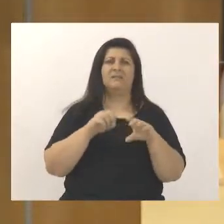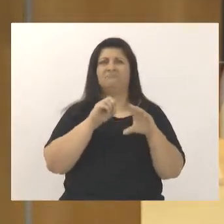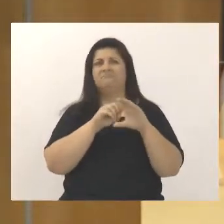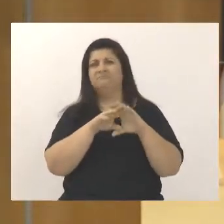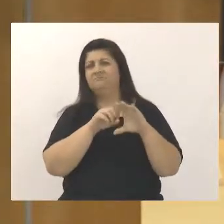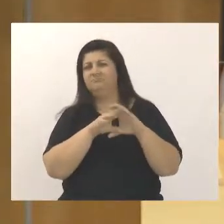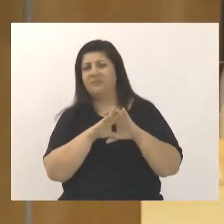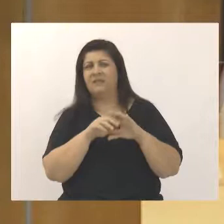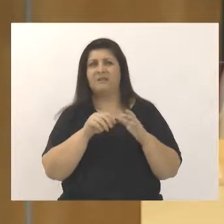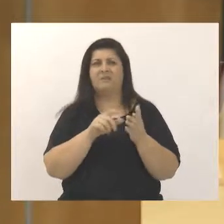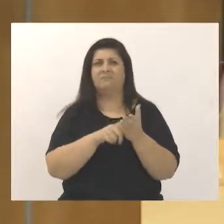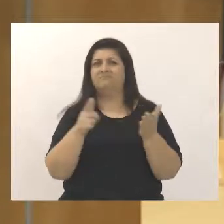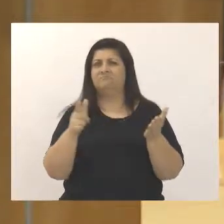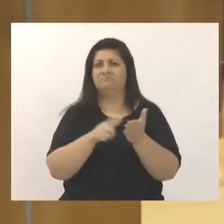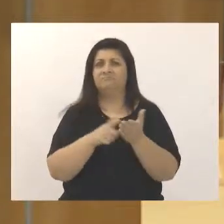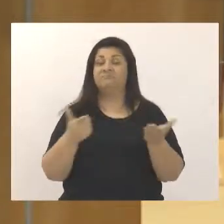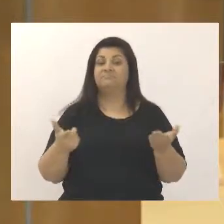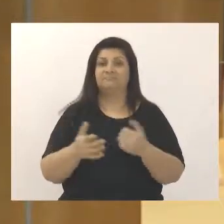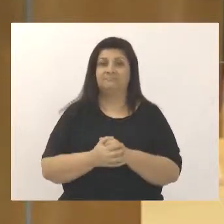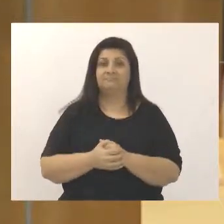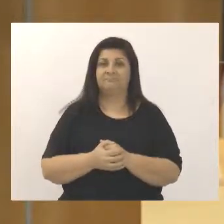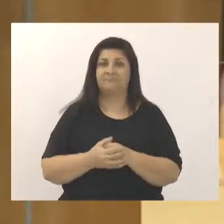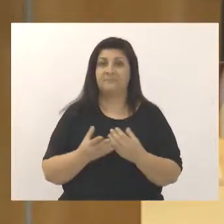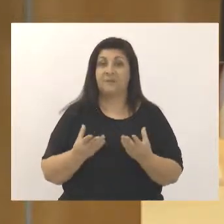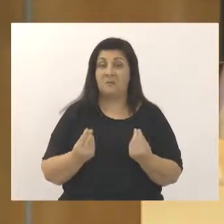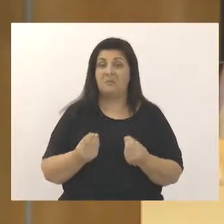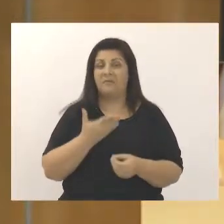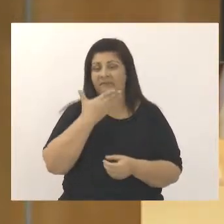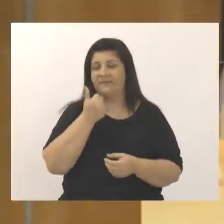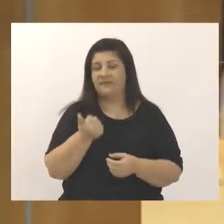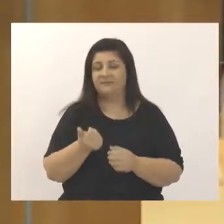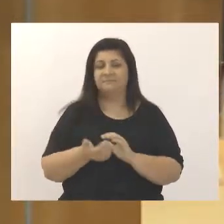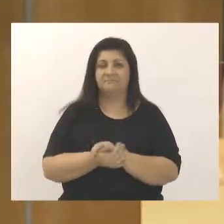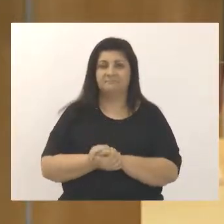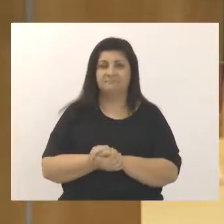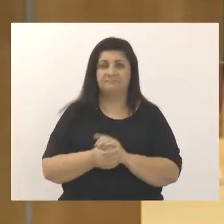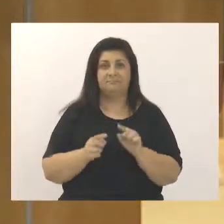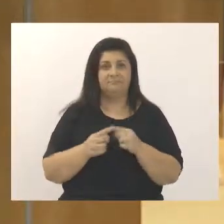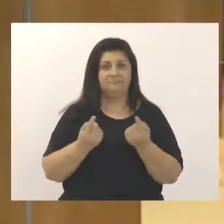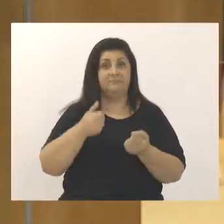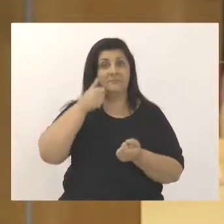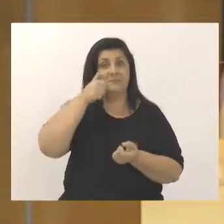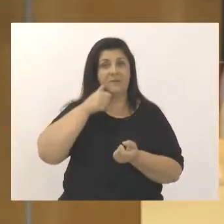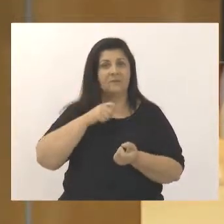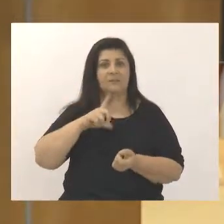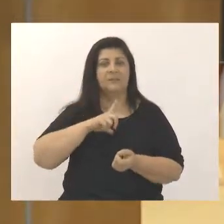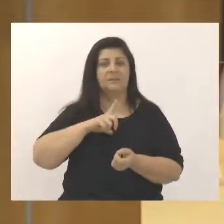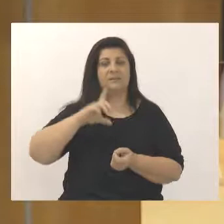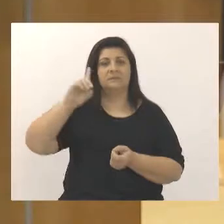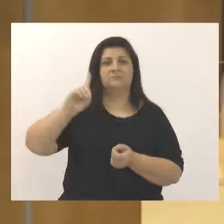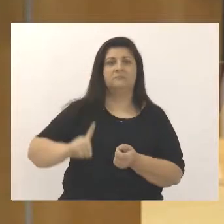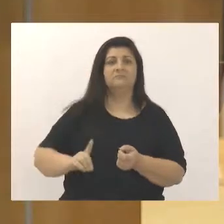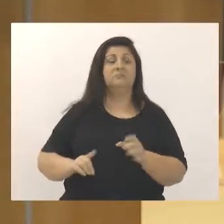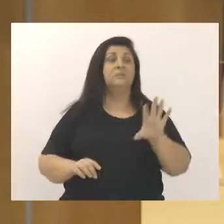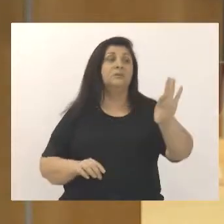TV, jornal, hoje em dia está sendo muito mais fácil. Mas a mulher tem o direito de